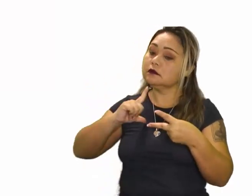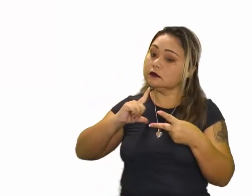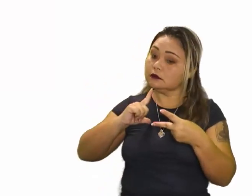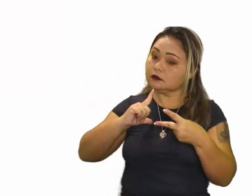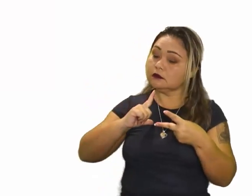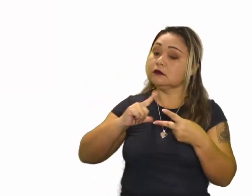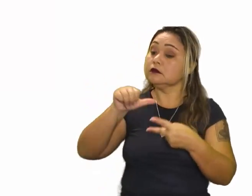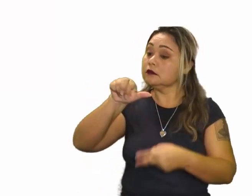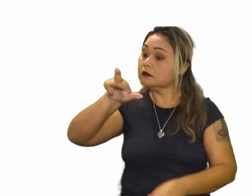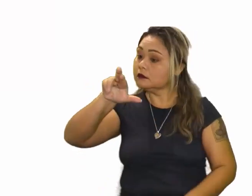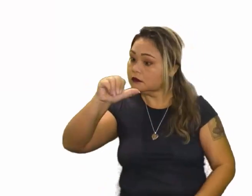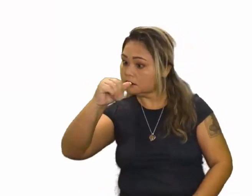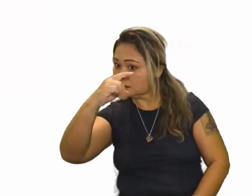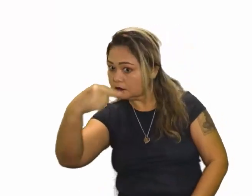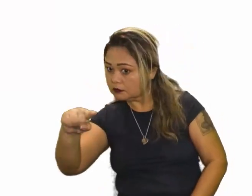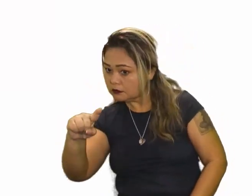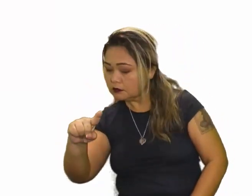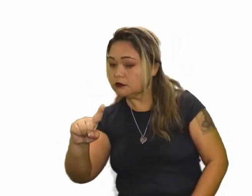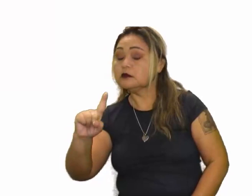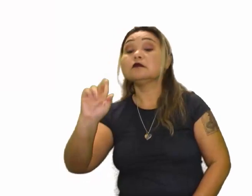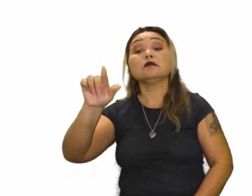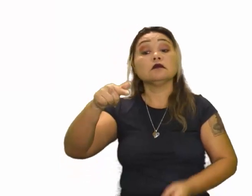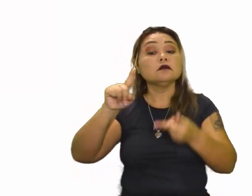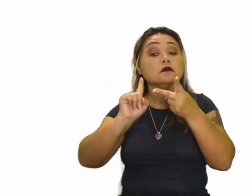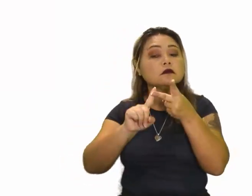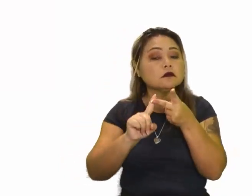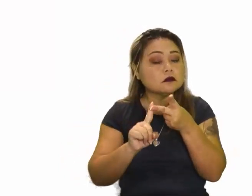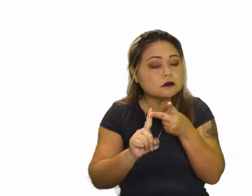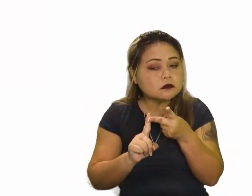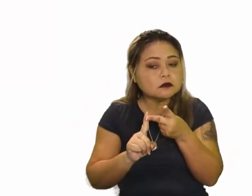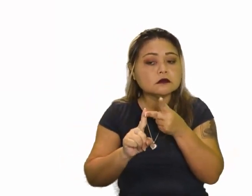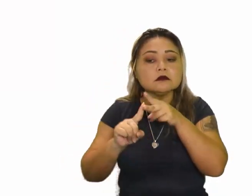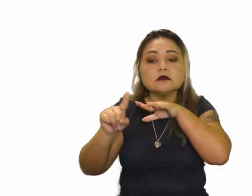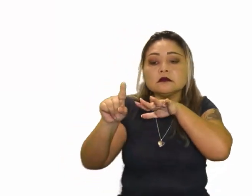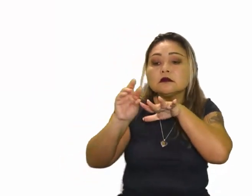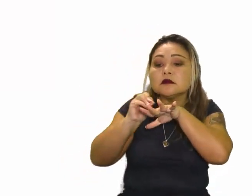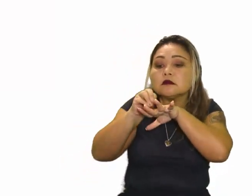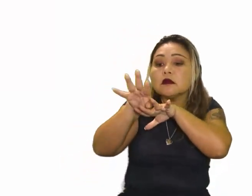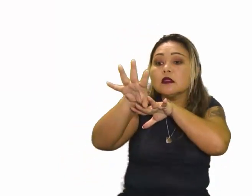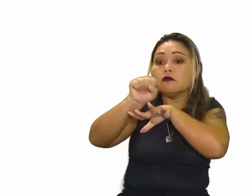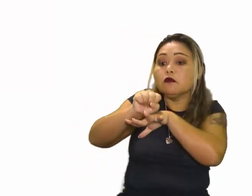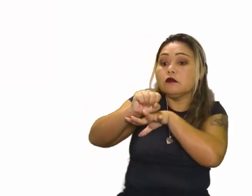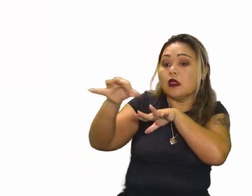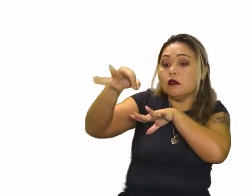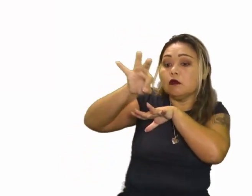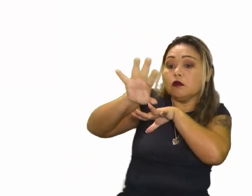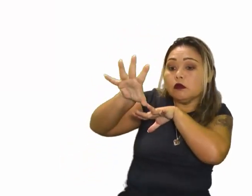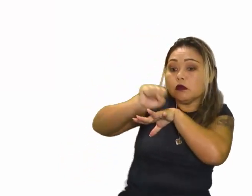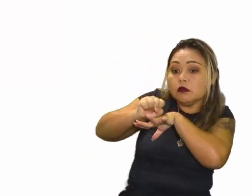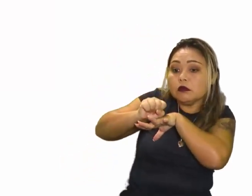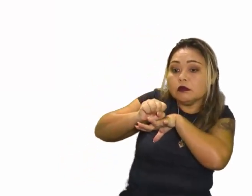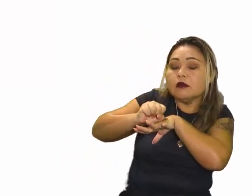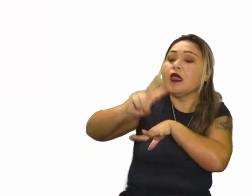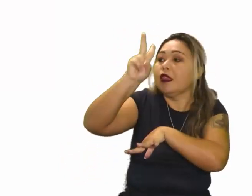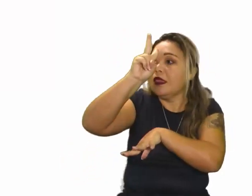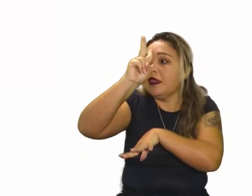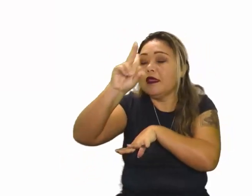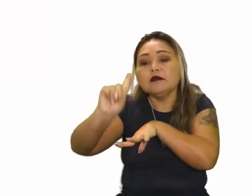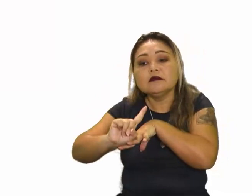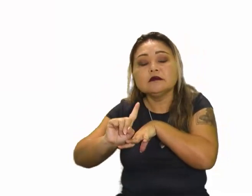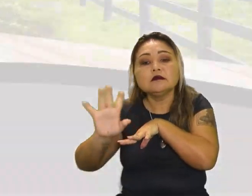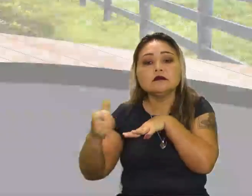que é por ração e tem outra que é por inseto. Aqui pro tio, lembra,